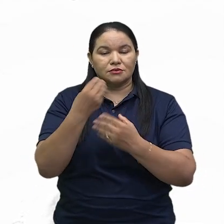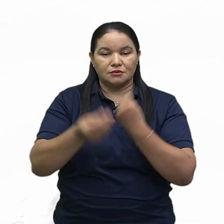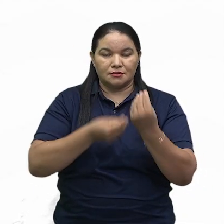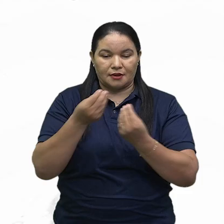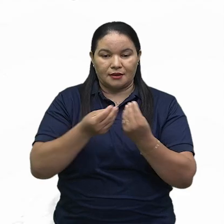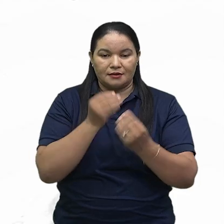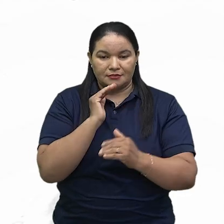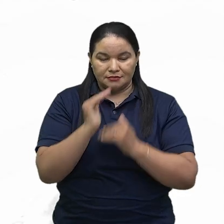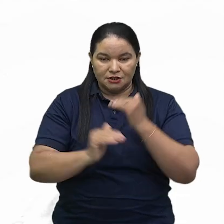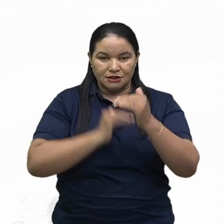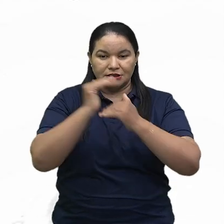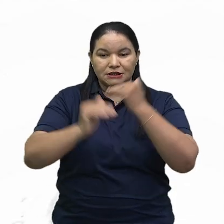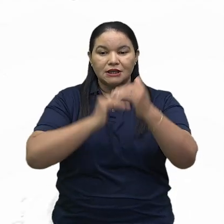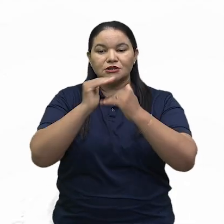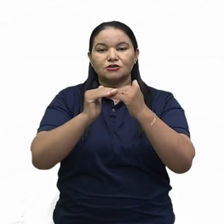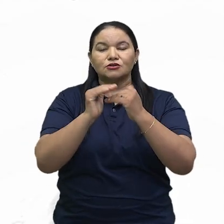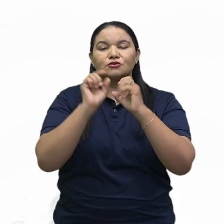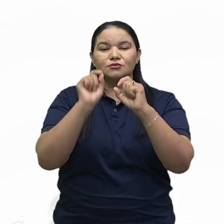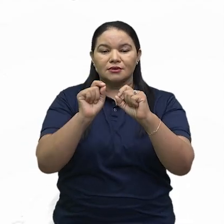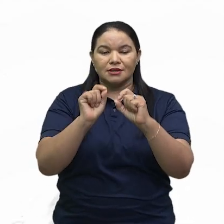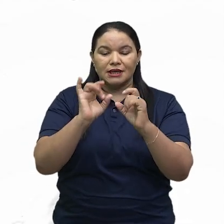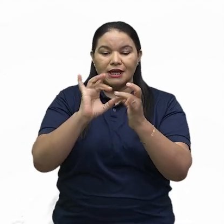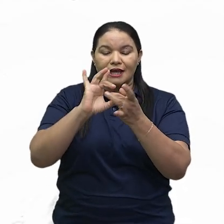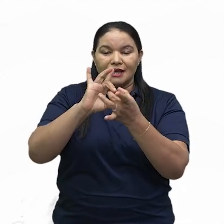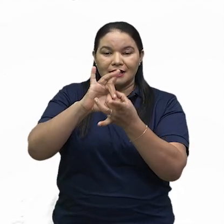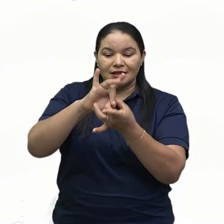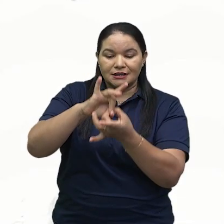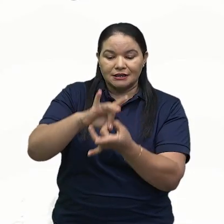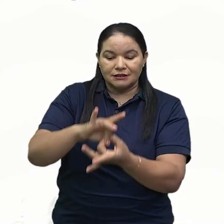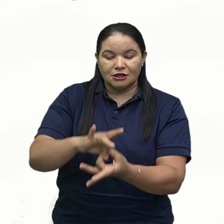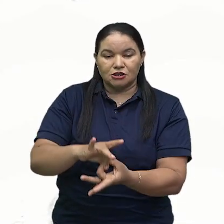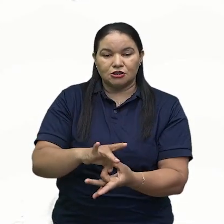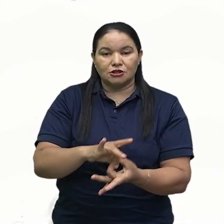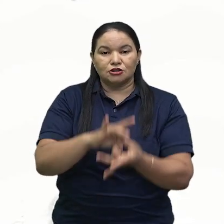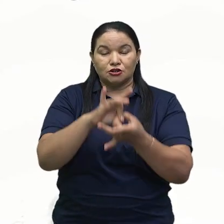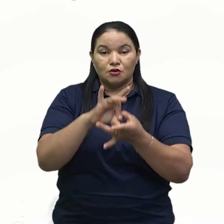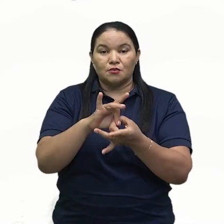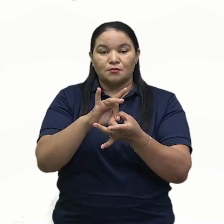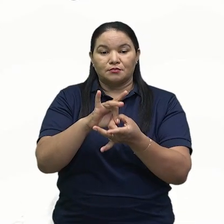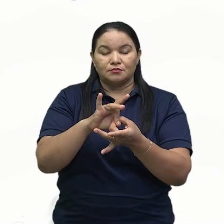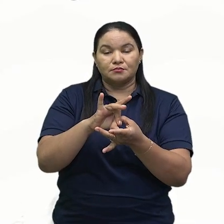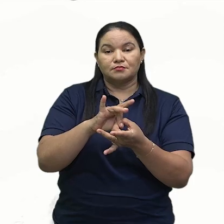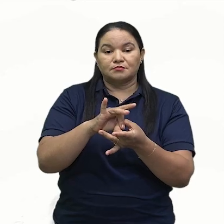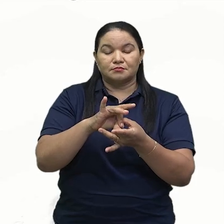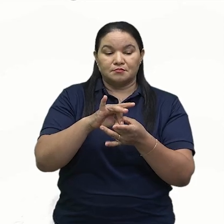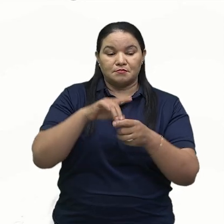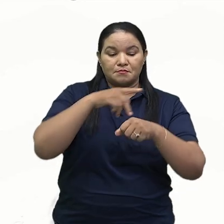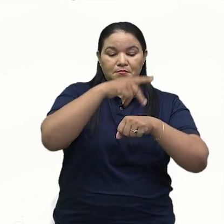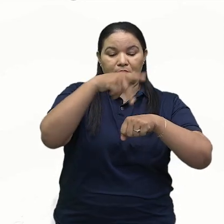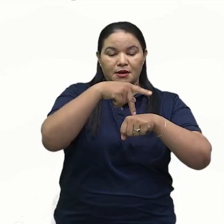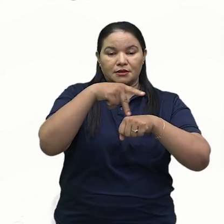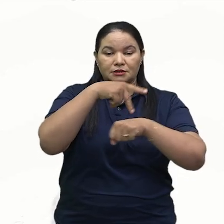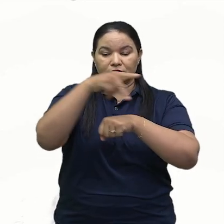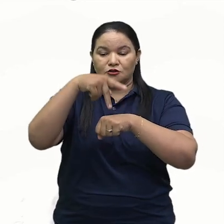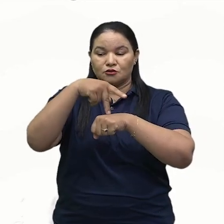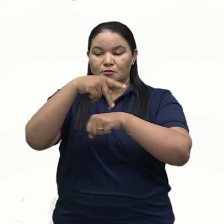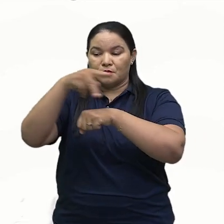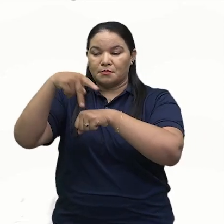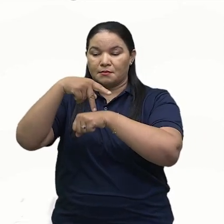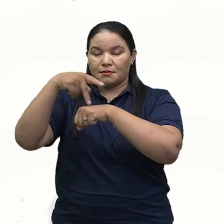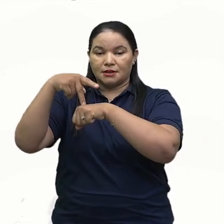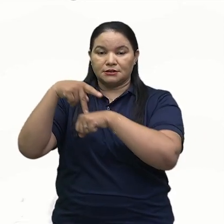o processo de ligação, integração entre diferentes países